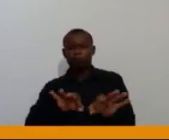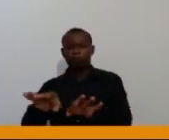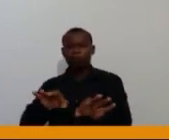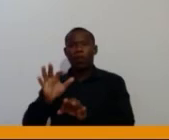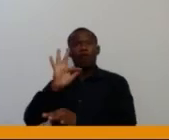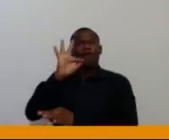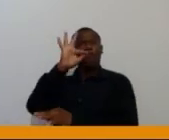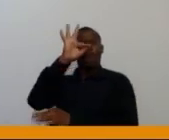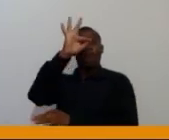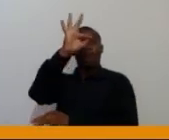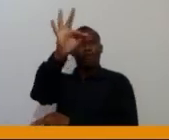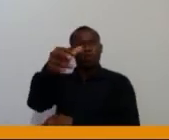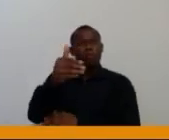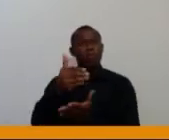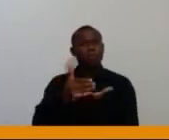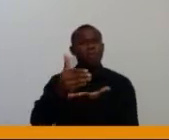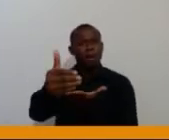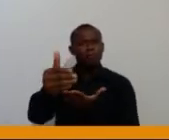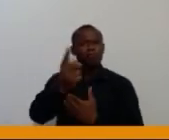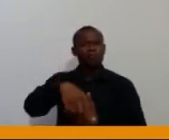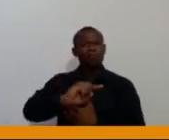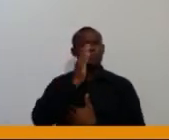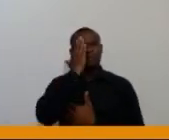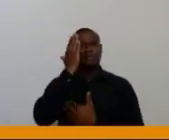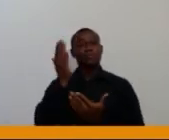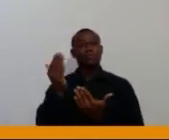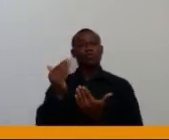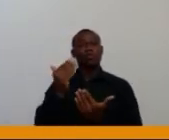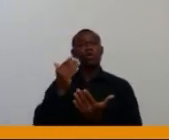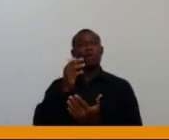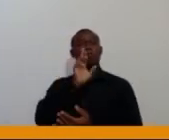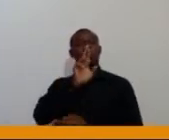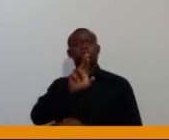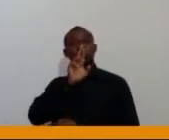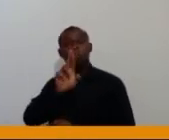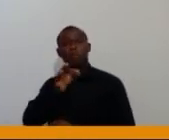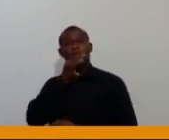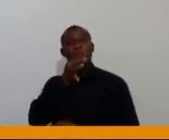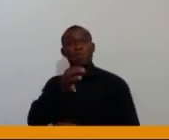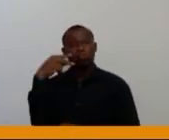virá, lógico, mas nós podemos inferir.